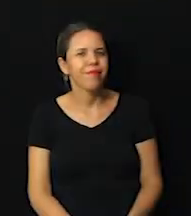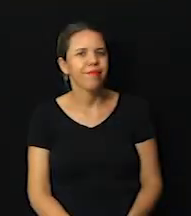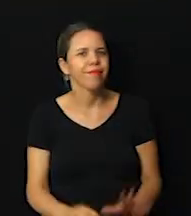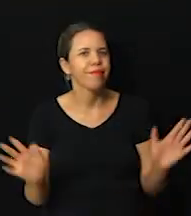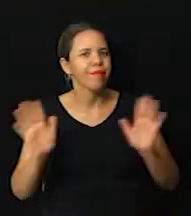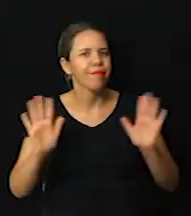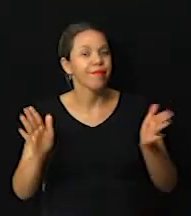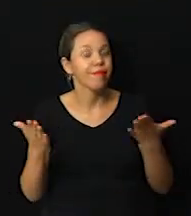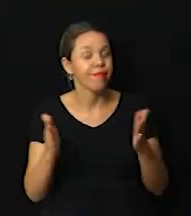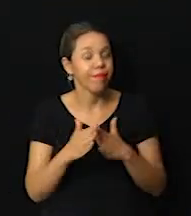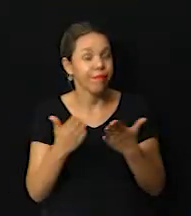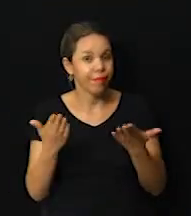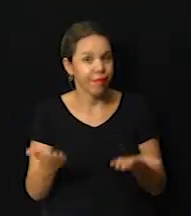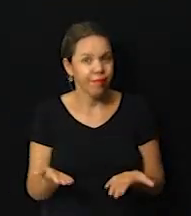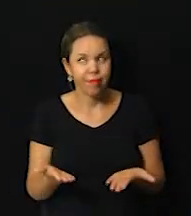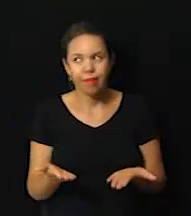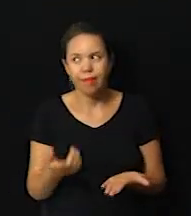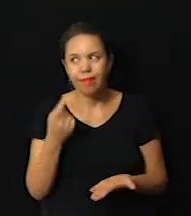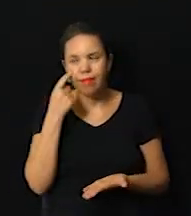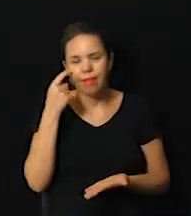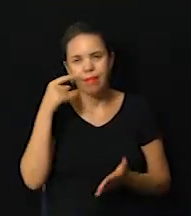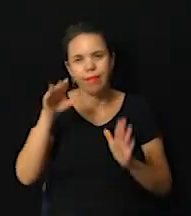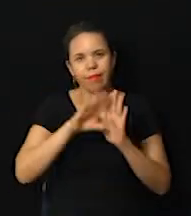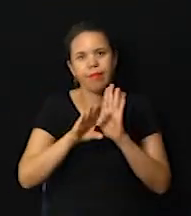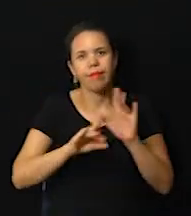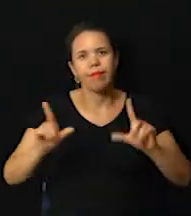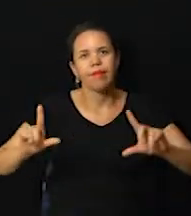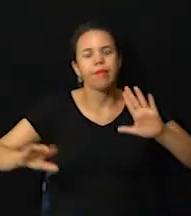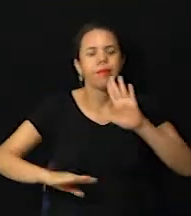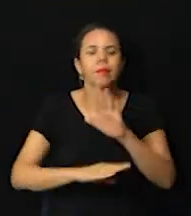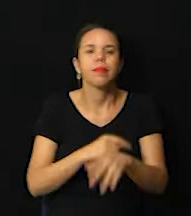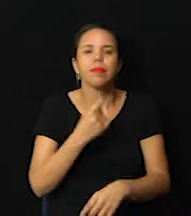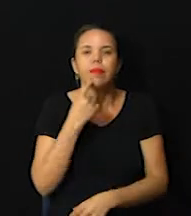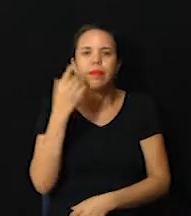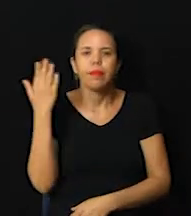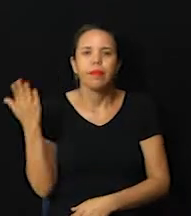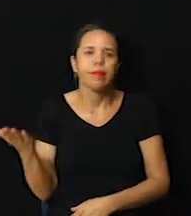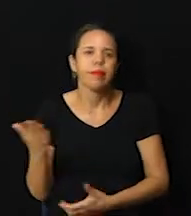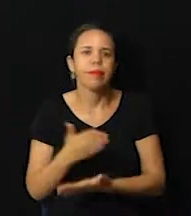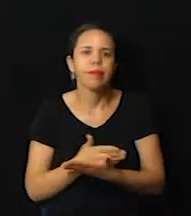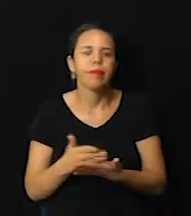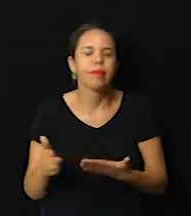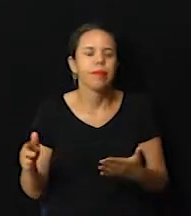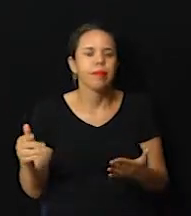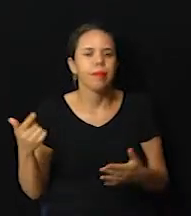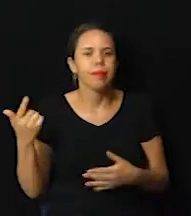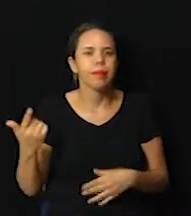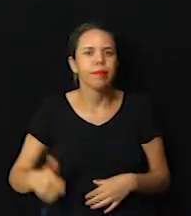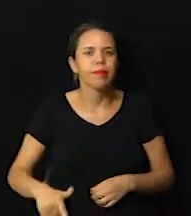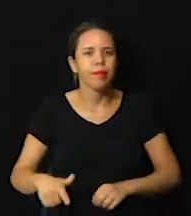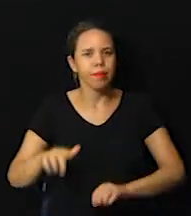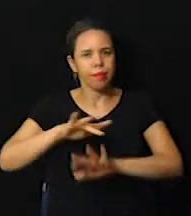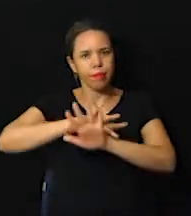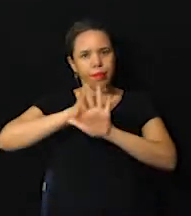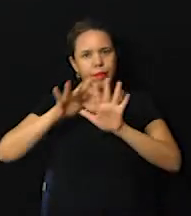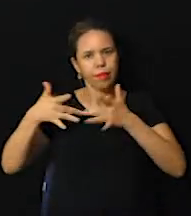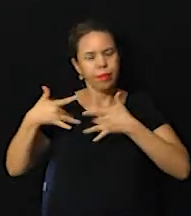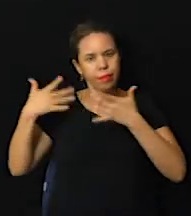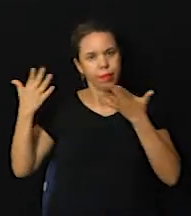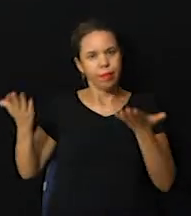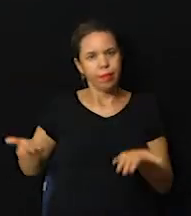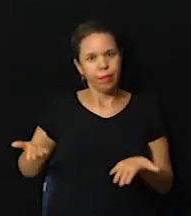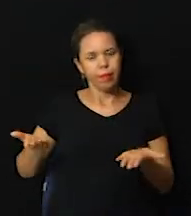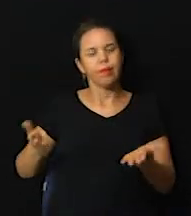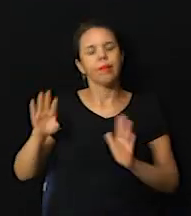Olá, olá, você aí de casa que está de olho na programação da TV Câmara Campinas. Começamos agora mais um Mãos Solidárias,